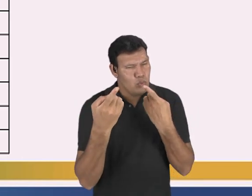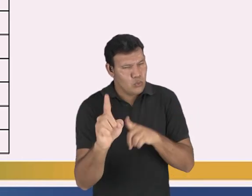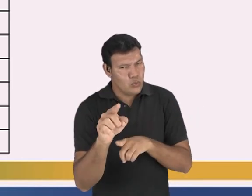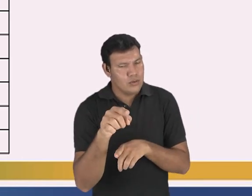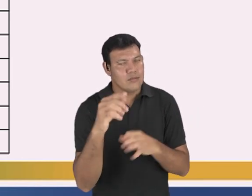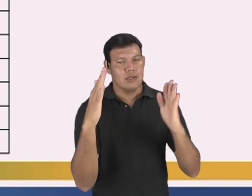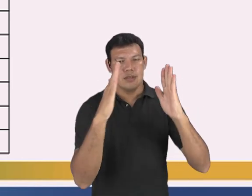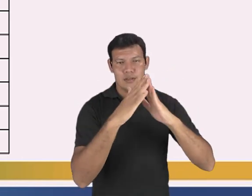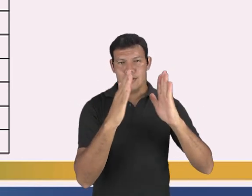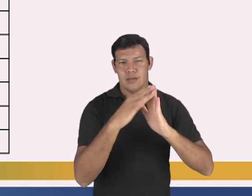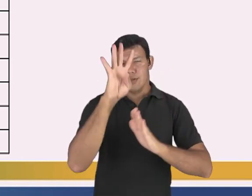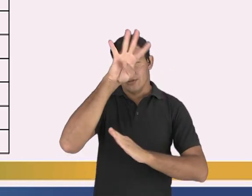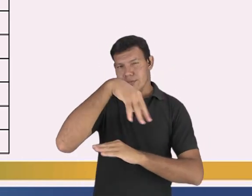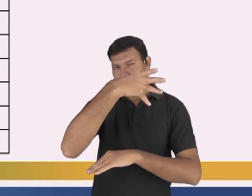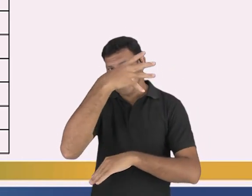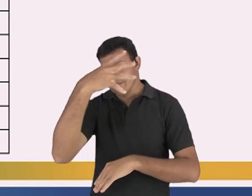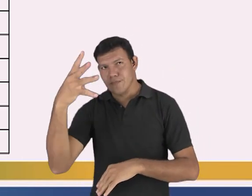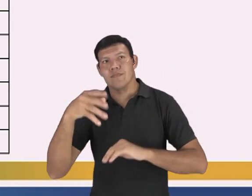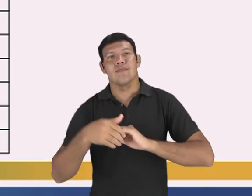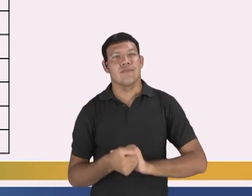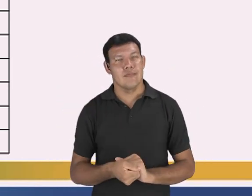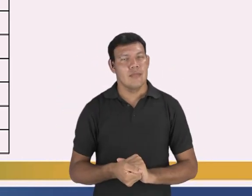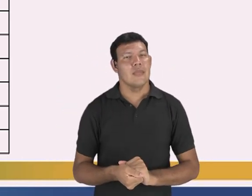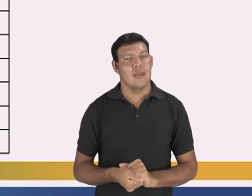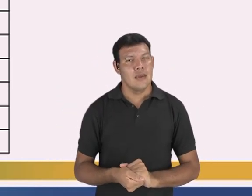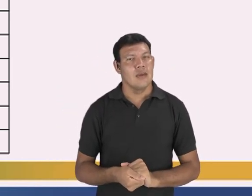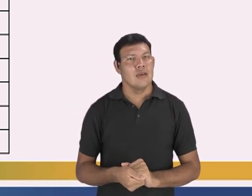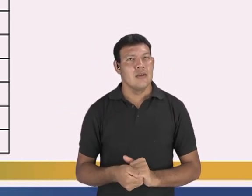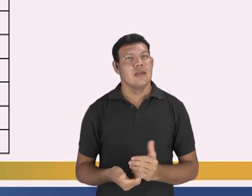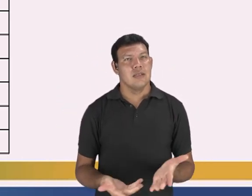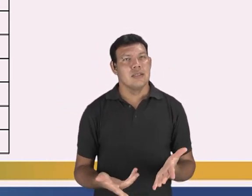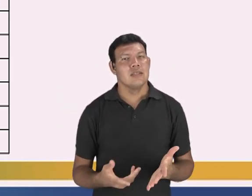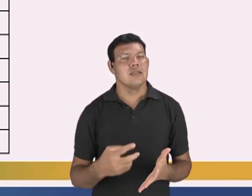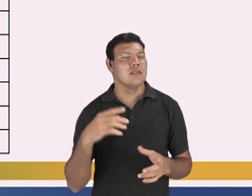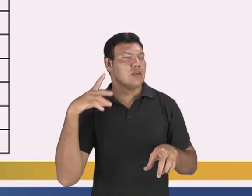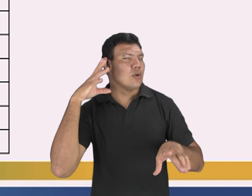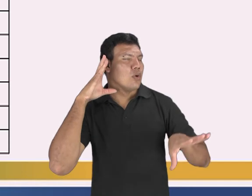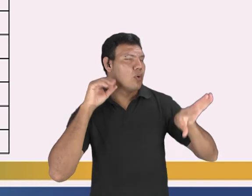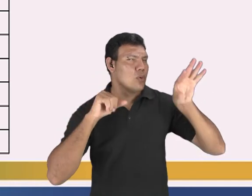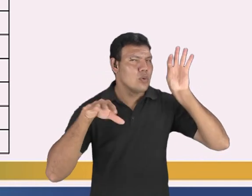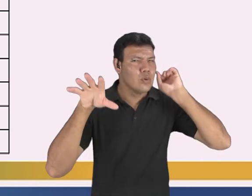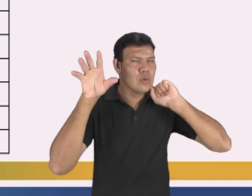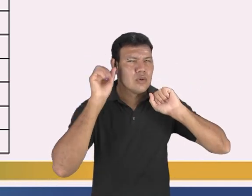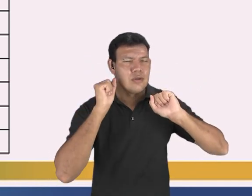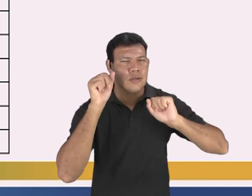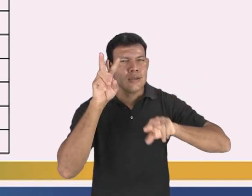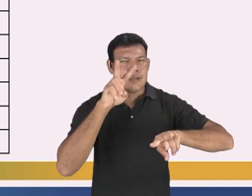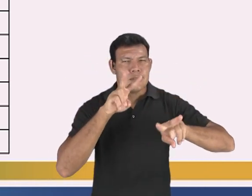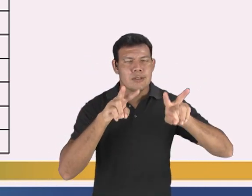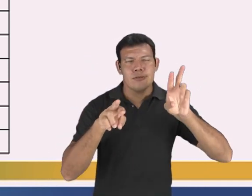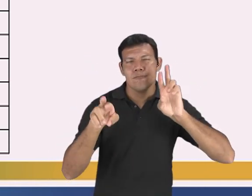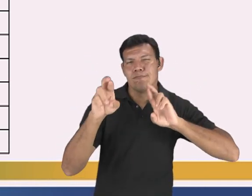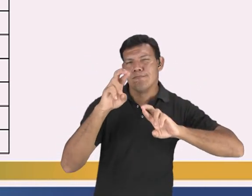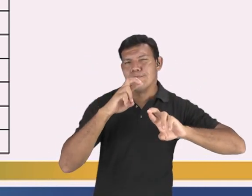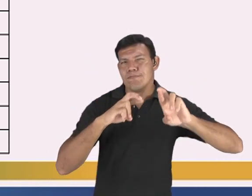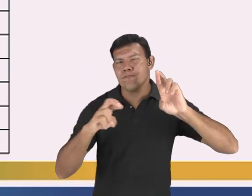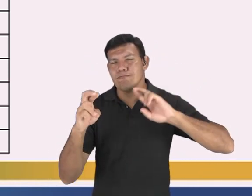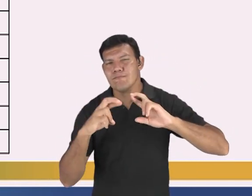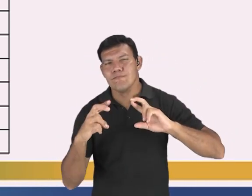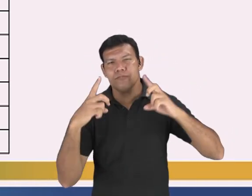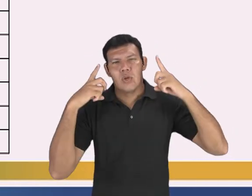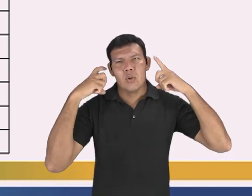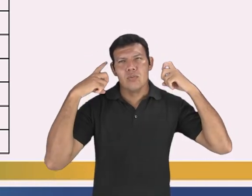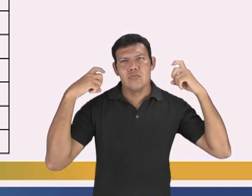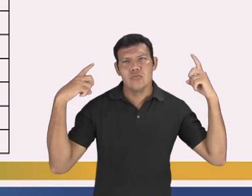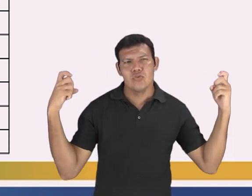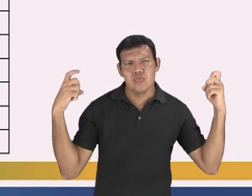uma tabela e vai buscar através do timbre da tua audição observar sons graves, sons